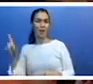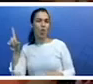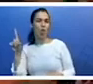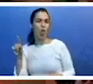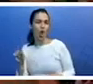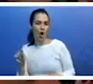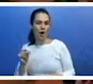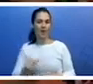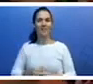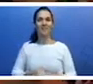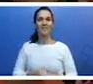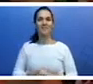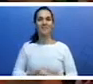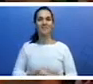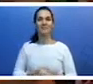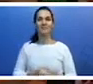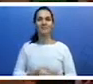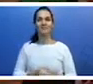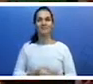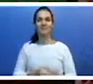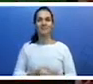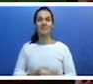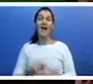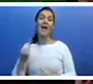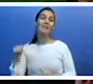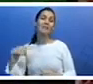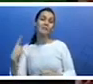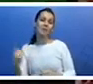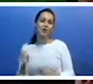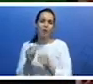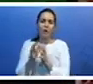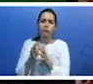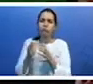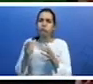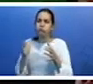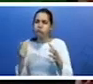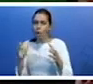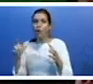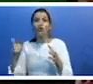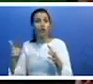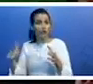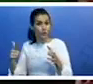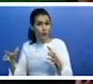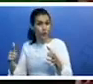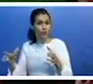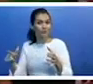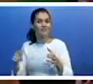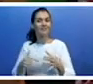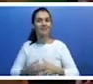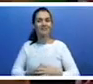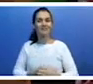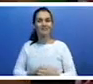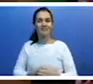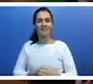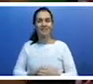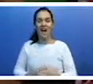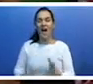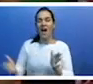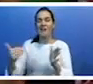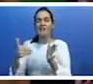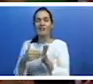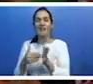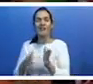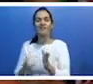ser menorzinho, pequenininho. Aí depois ele foi aumentando de novo de tamanho, né? E até